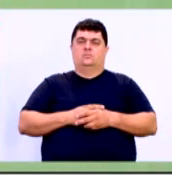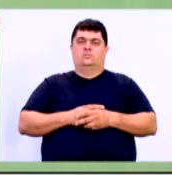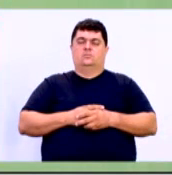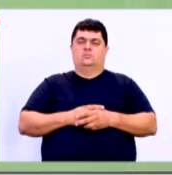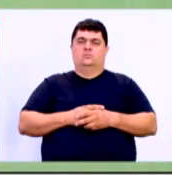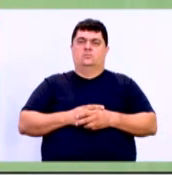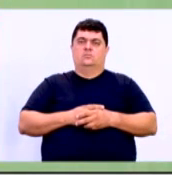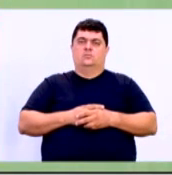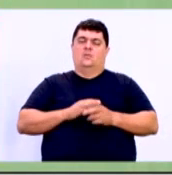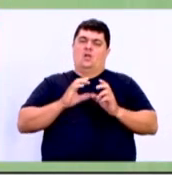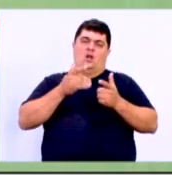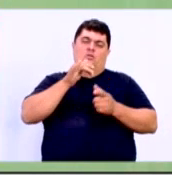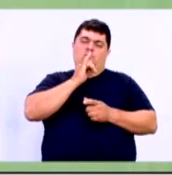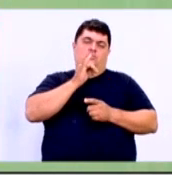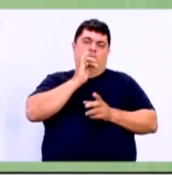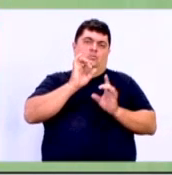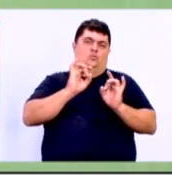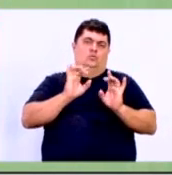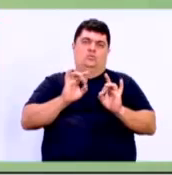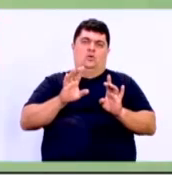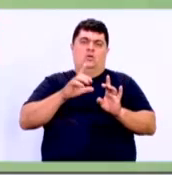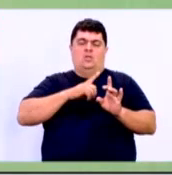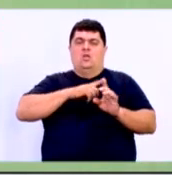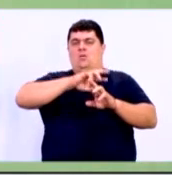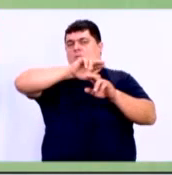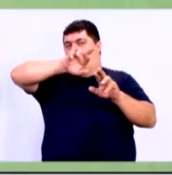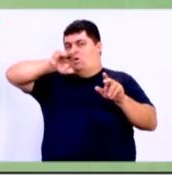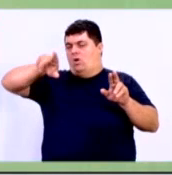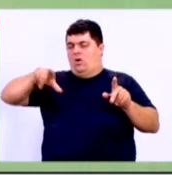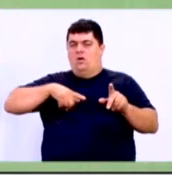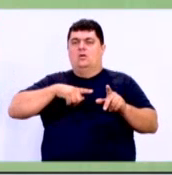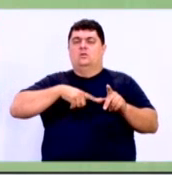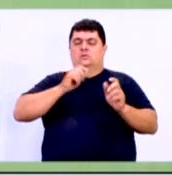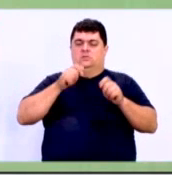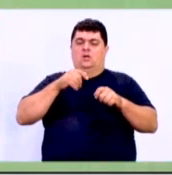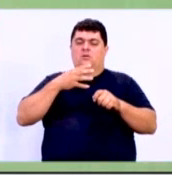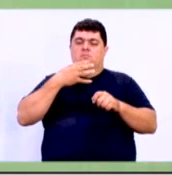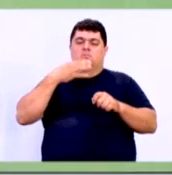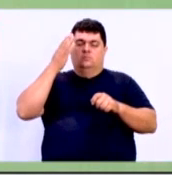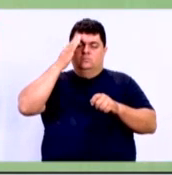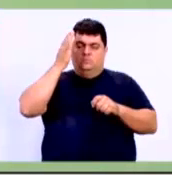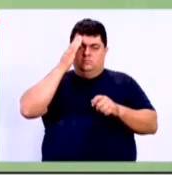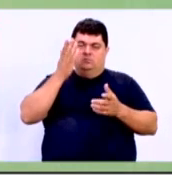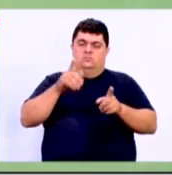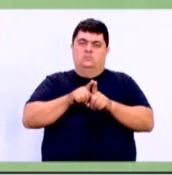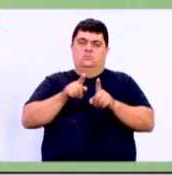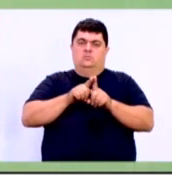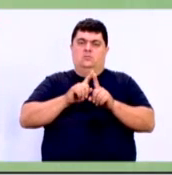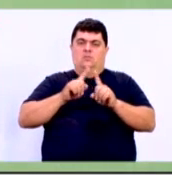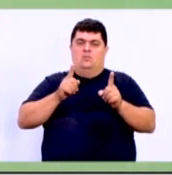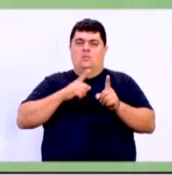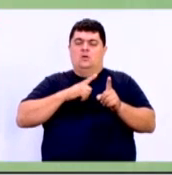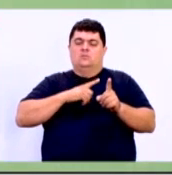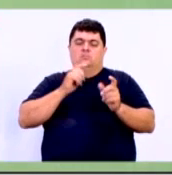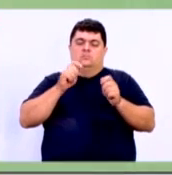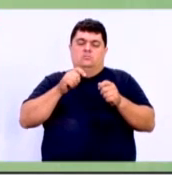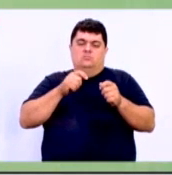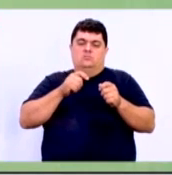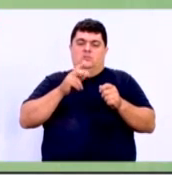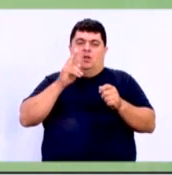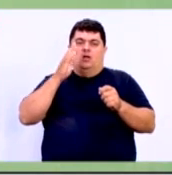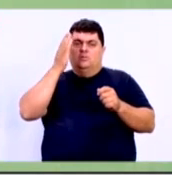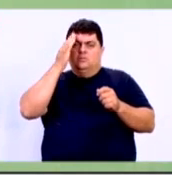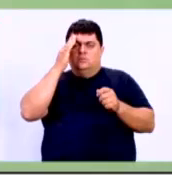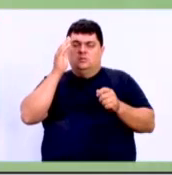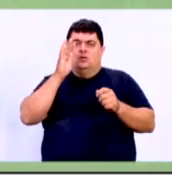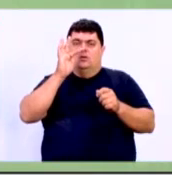exemplo. Claro que isso é um exemplo, existe muito mais coisas a serem descontadas. Mas eu acho que a partir desse fluxo a gente consegue entender um